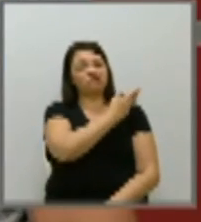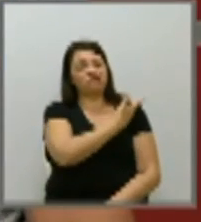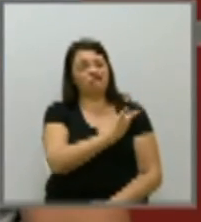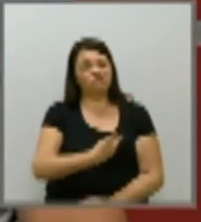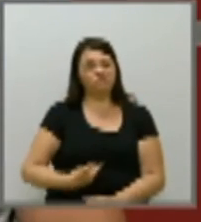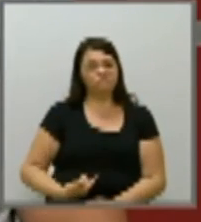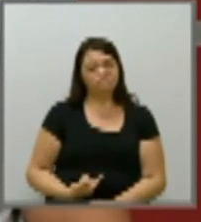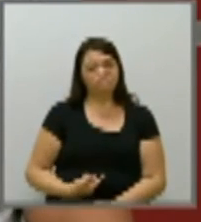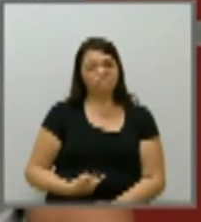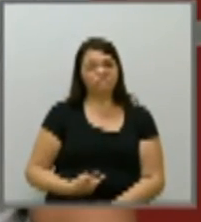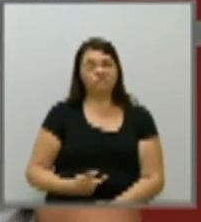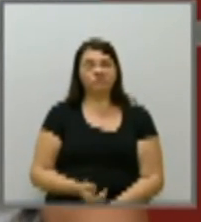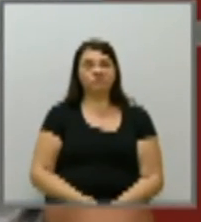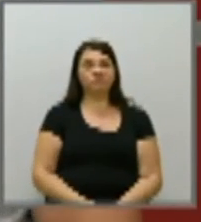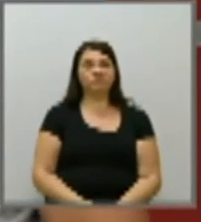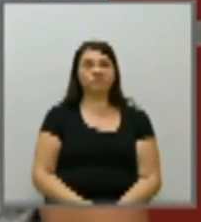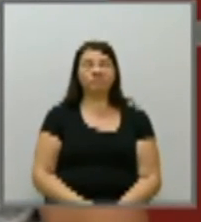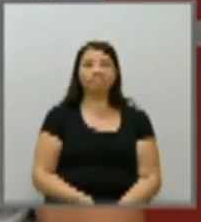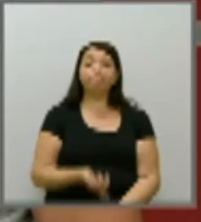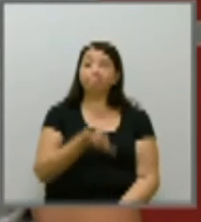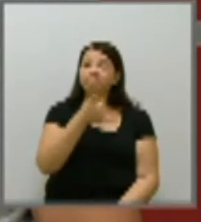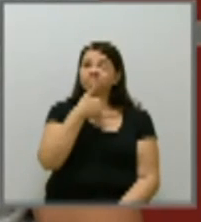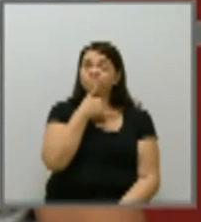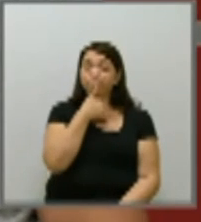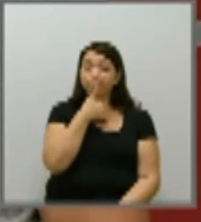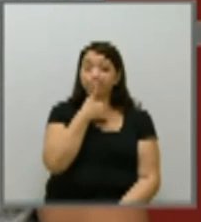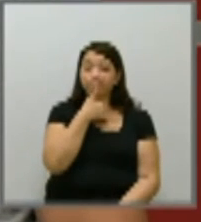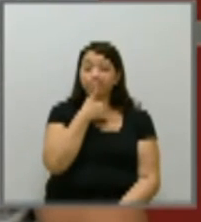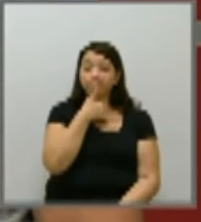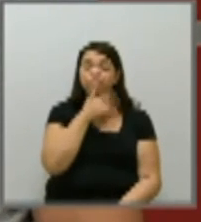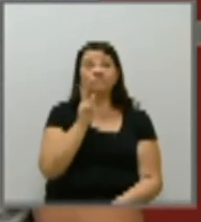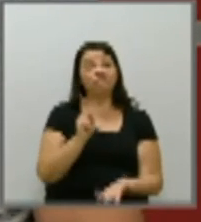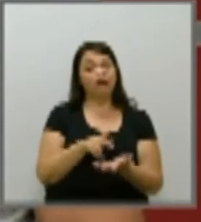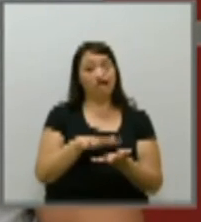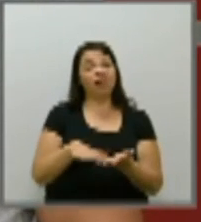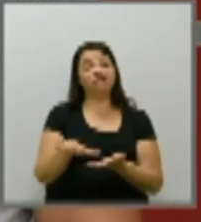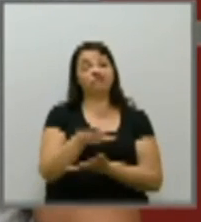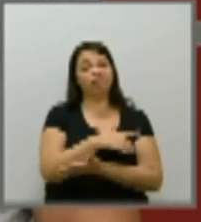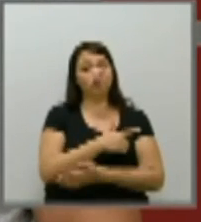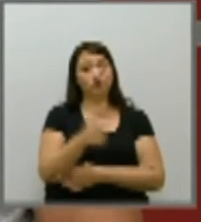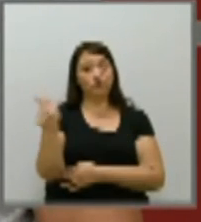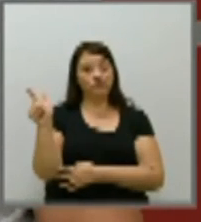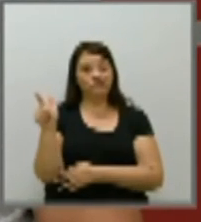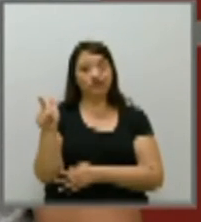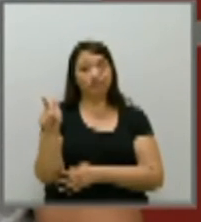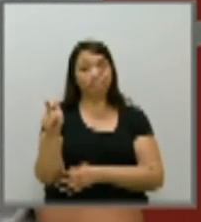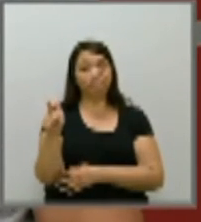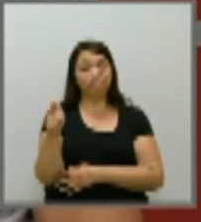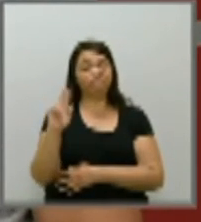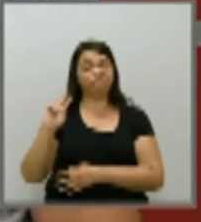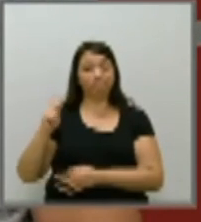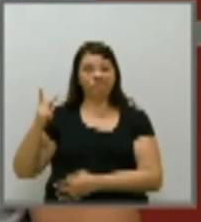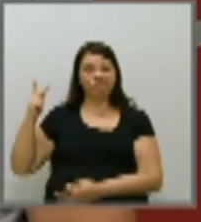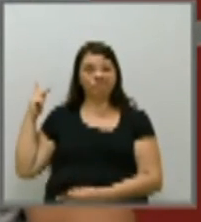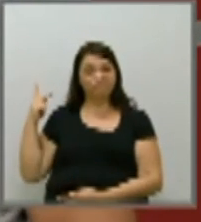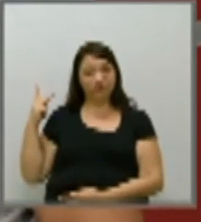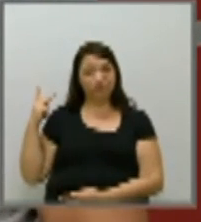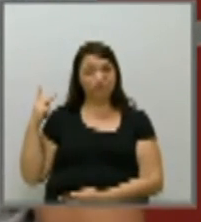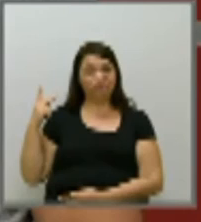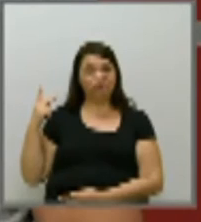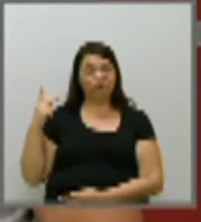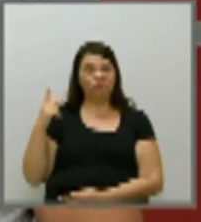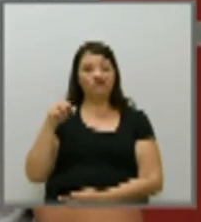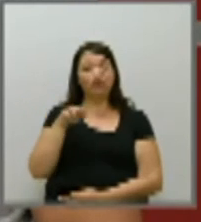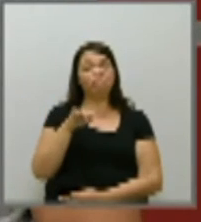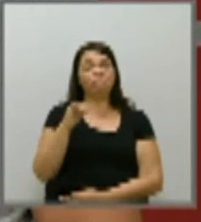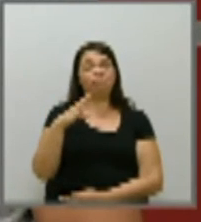Infelizmente, a realidade é outra. O histórico, o candidato Marco Alba